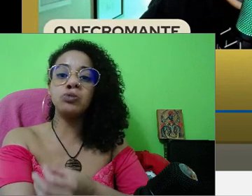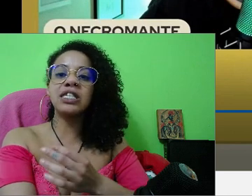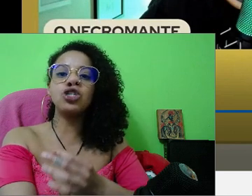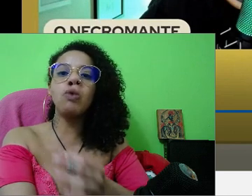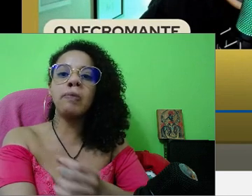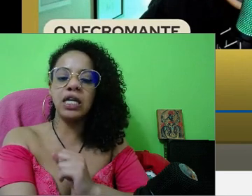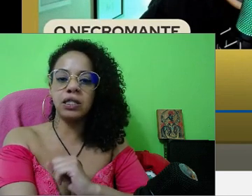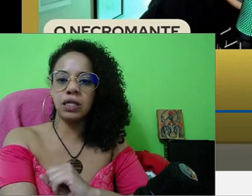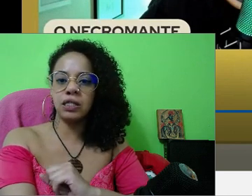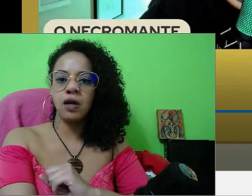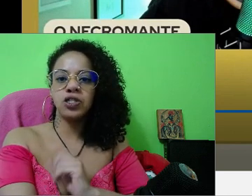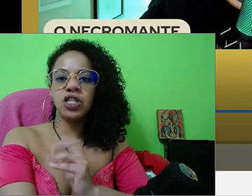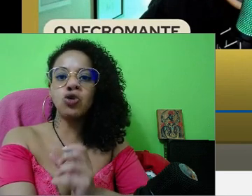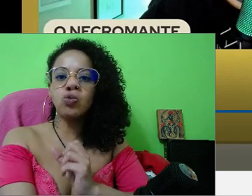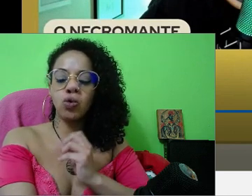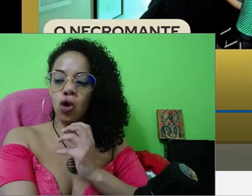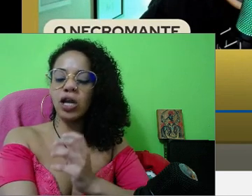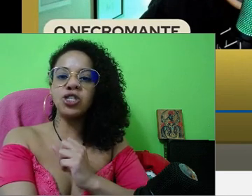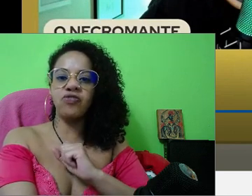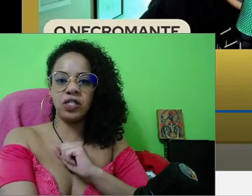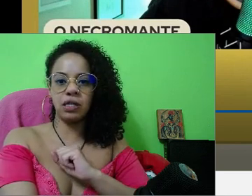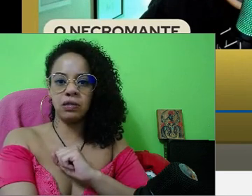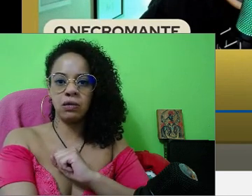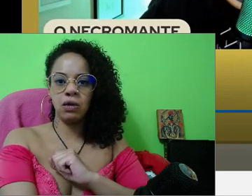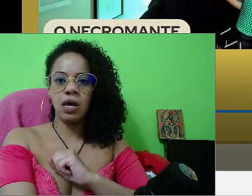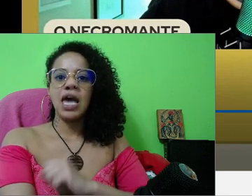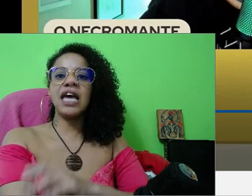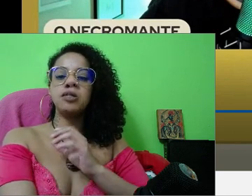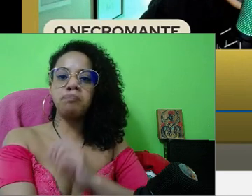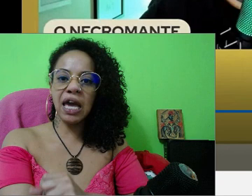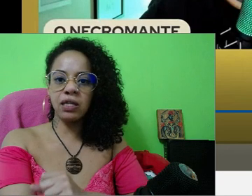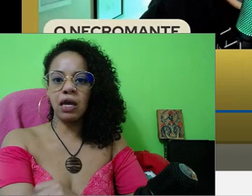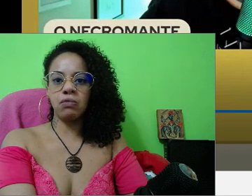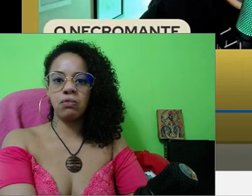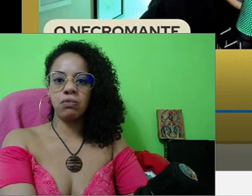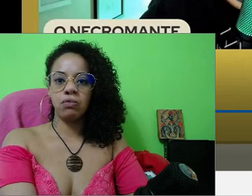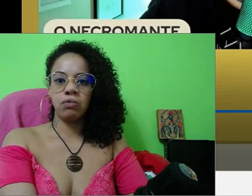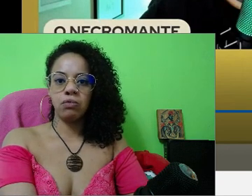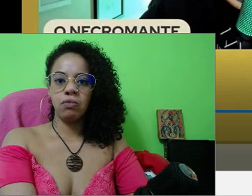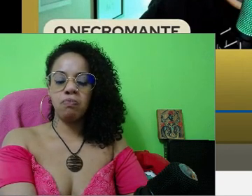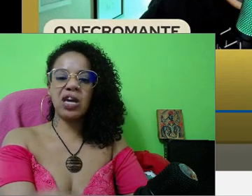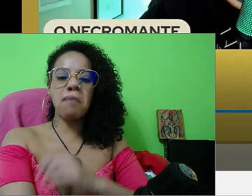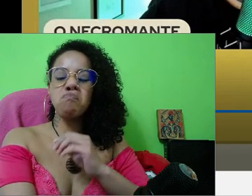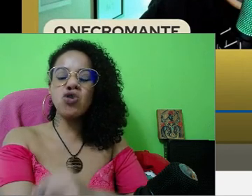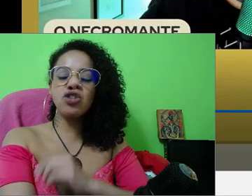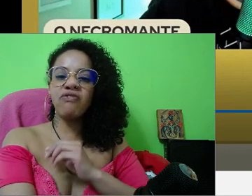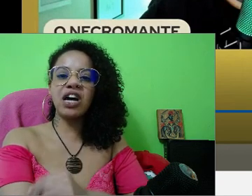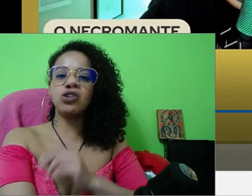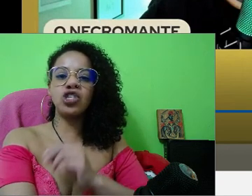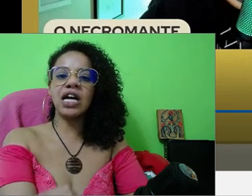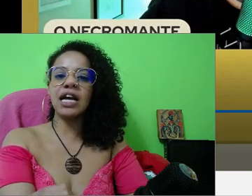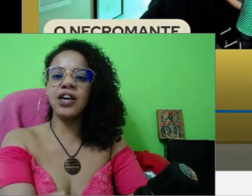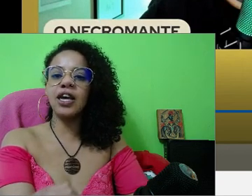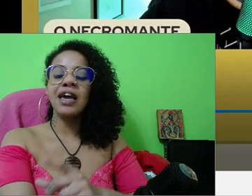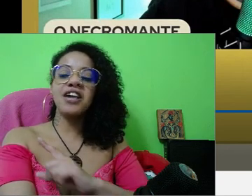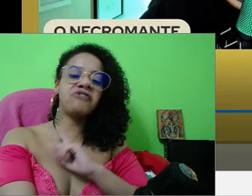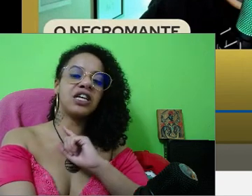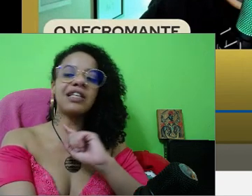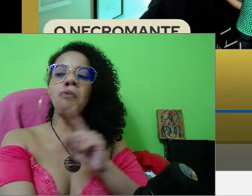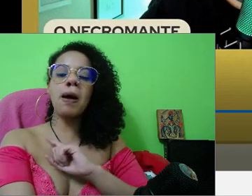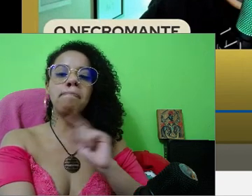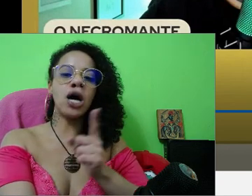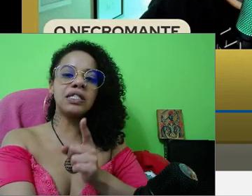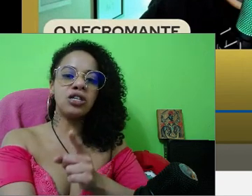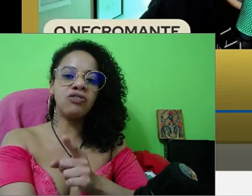humanismo seja um humanistas sejam coletivistas respeitem porque é muito fácil chegar aqui